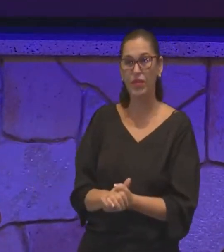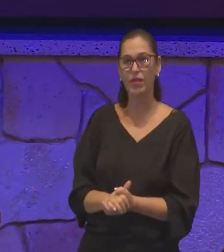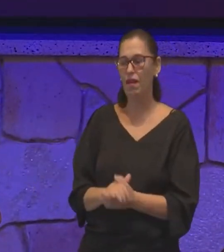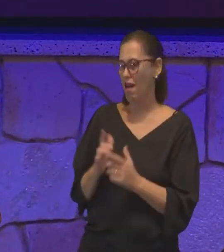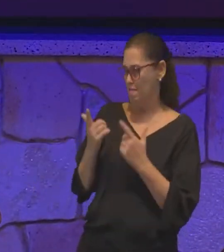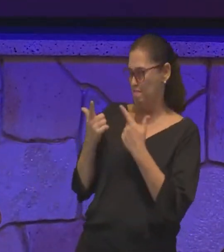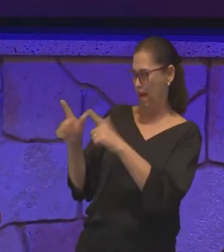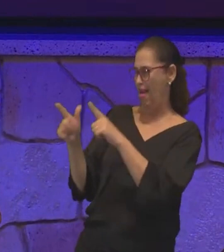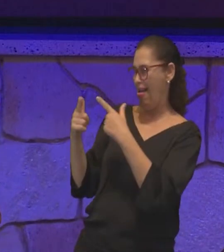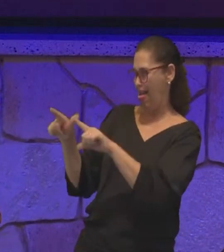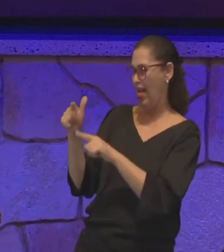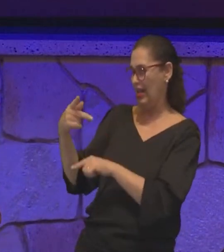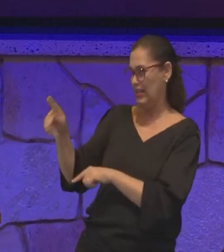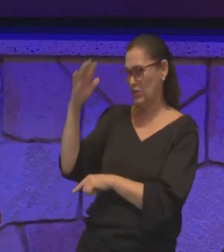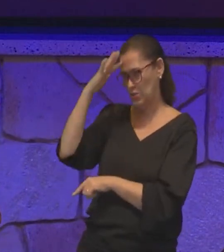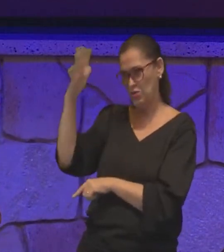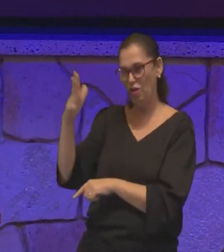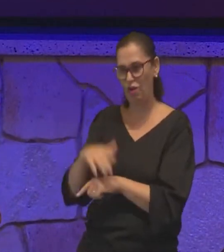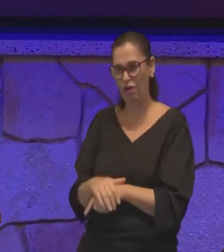do seu sonho.